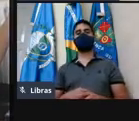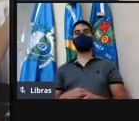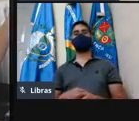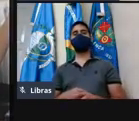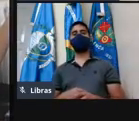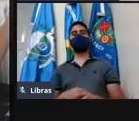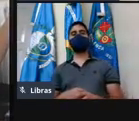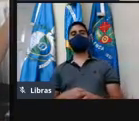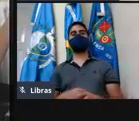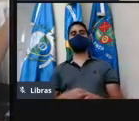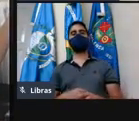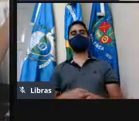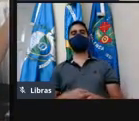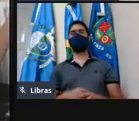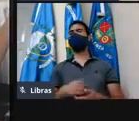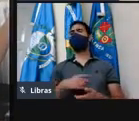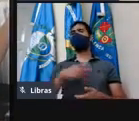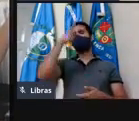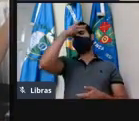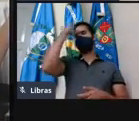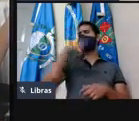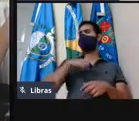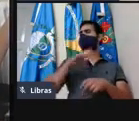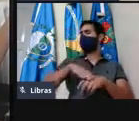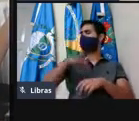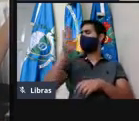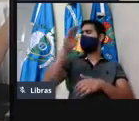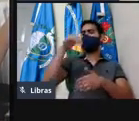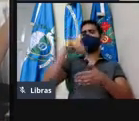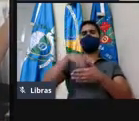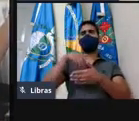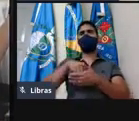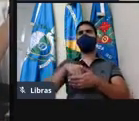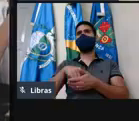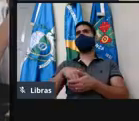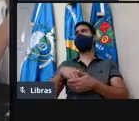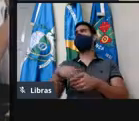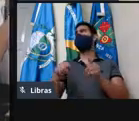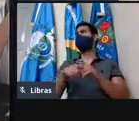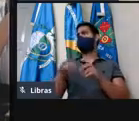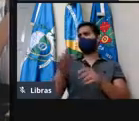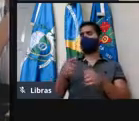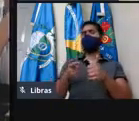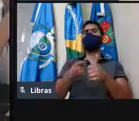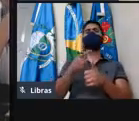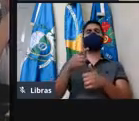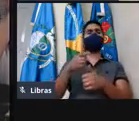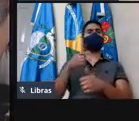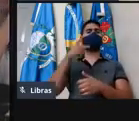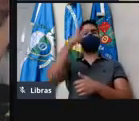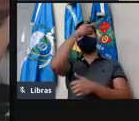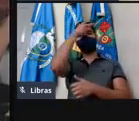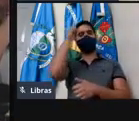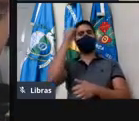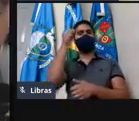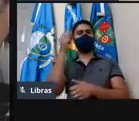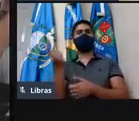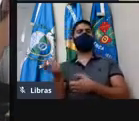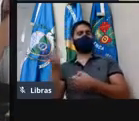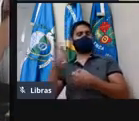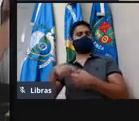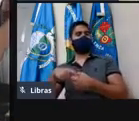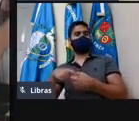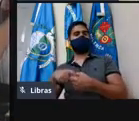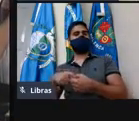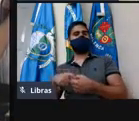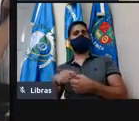Rafael, que foi o prefeito mais votado dessa cidade, e talvez seja o primeiro prefeito na reeleição, tenho certeza que